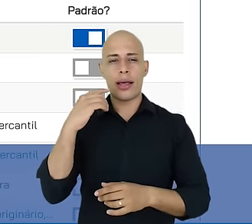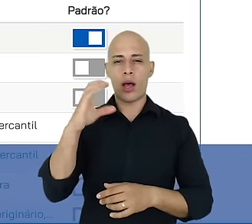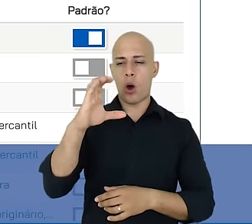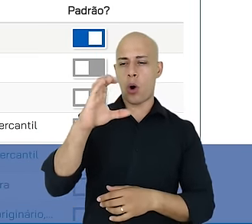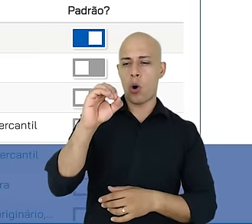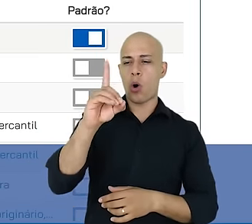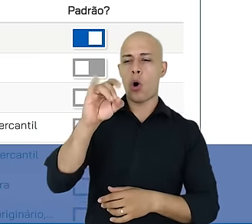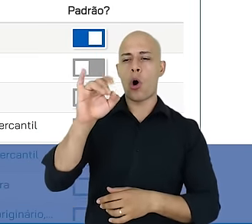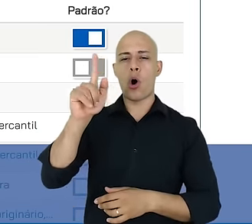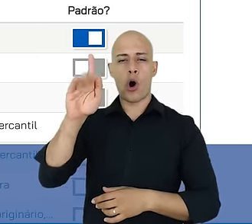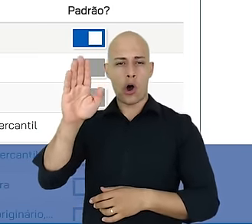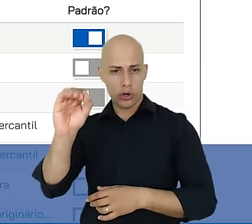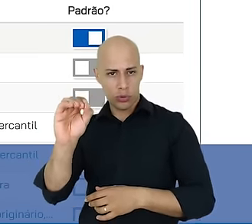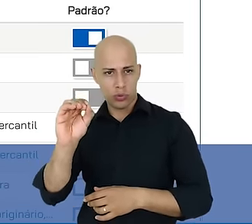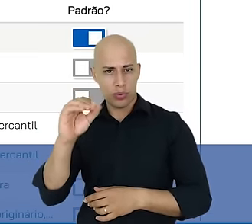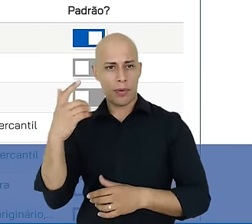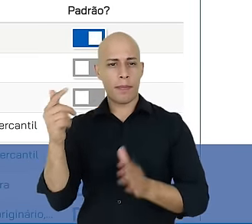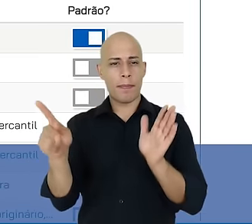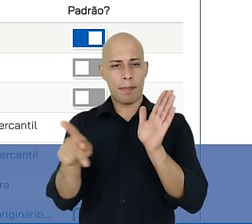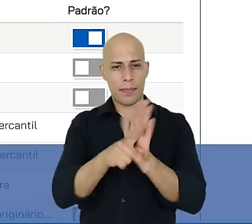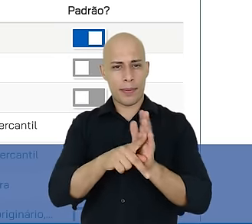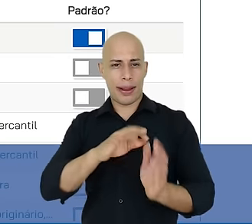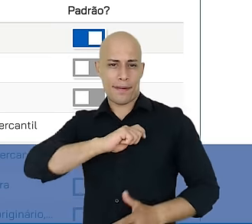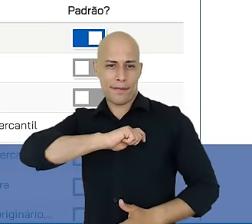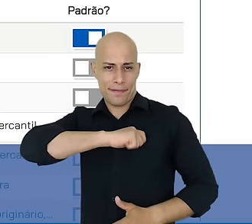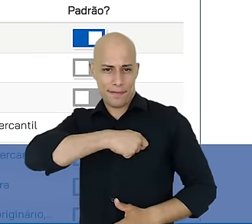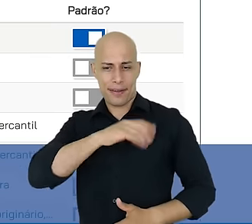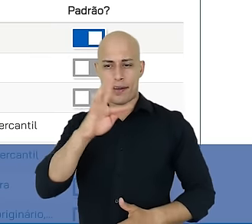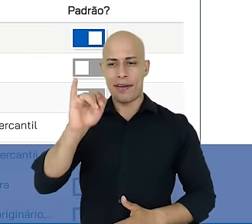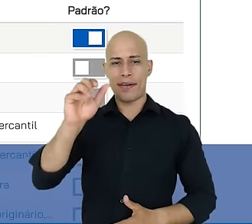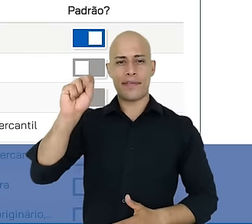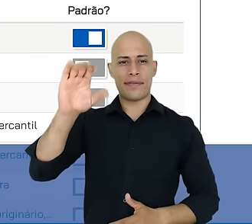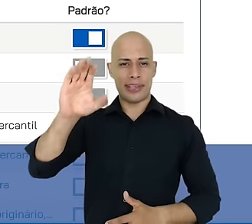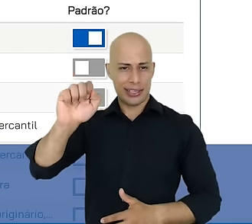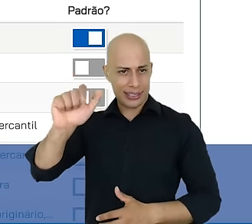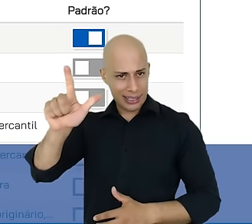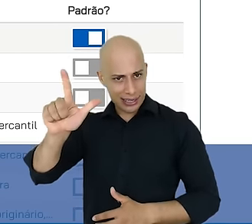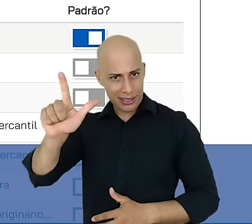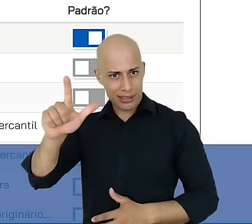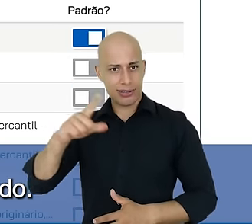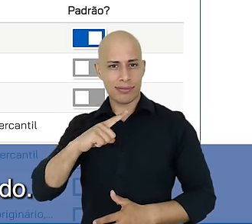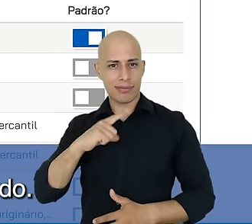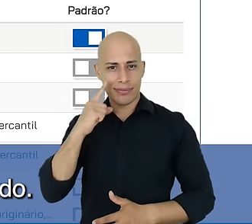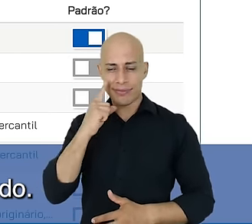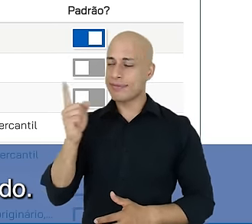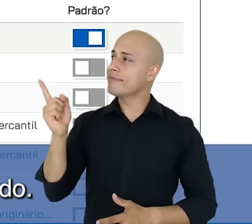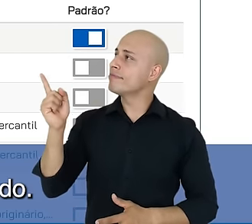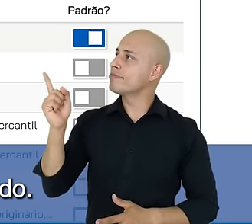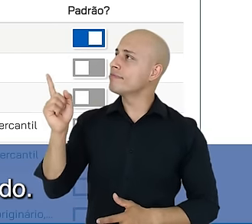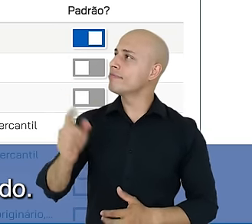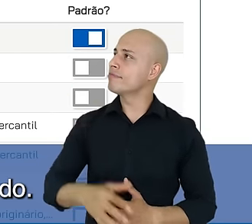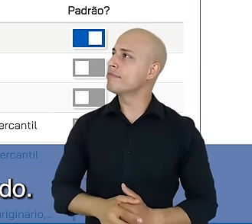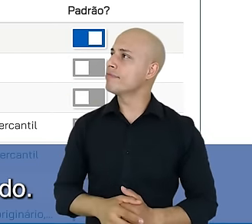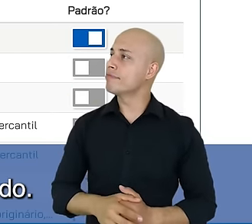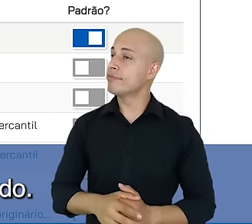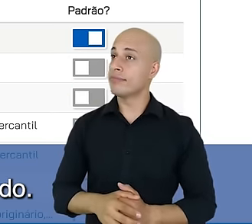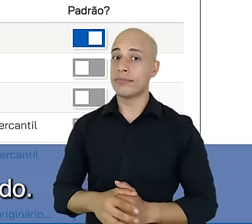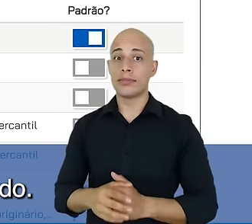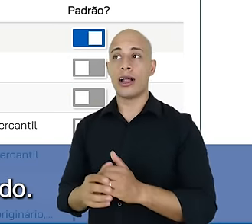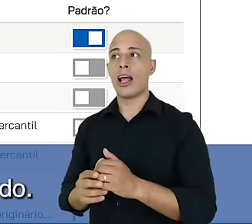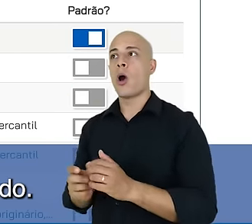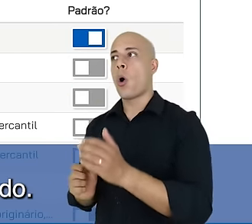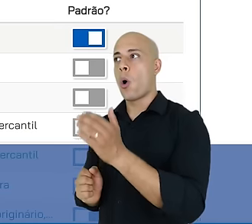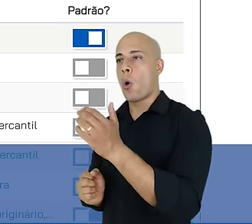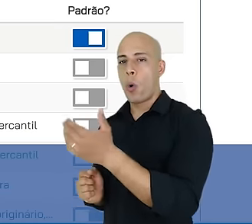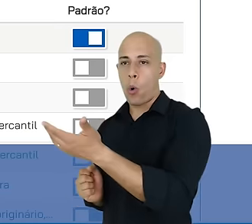fiscal fiscal de operação que eu mais utilizo né então esse 5102 aí venda adquirido ou recebido de terceiros quer dizer eu compro de alguém